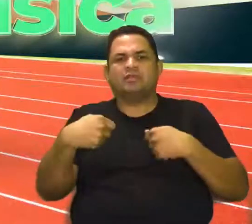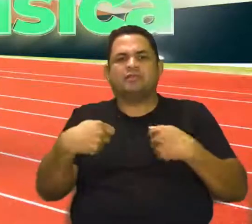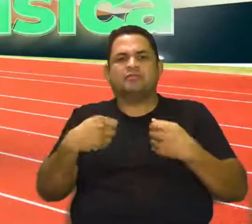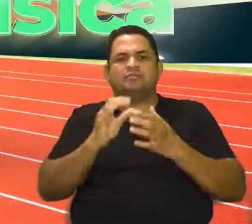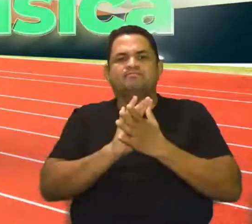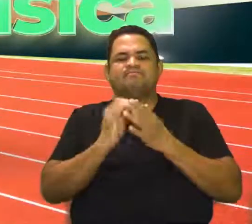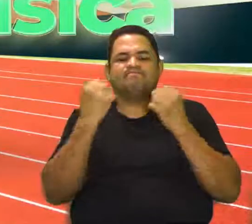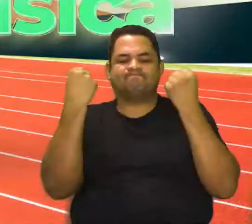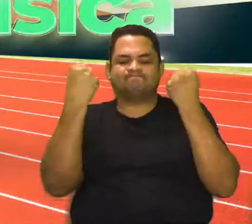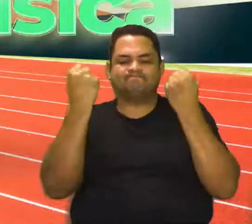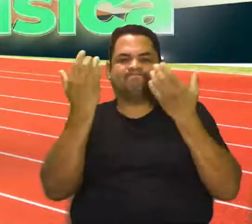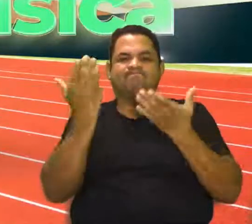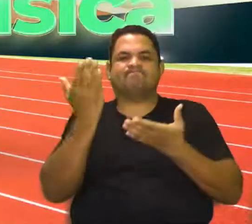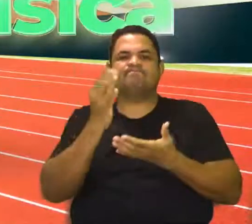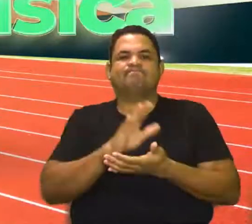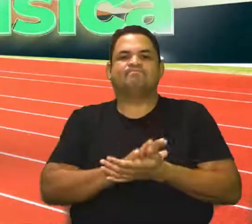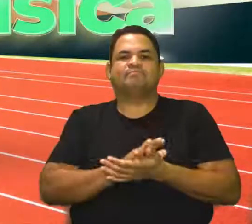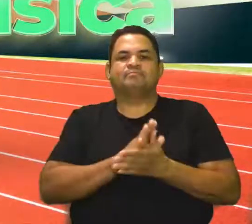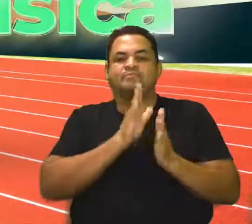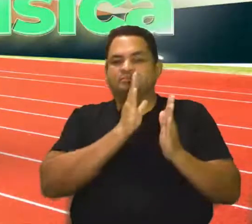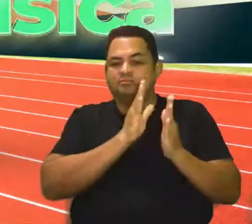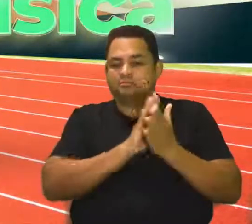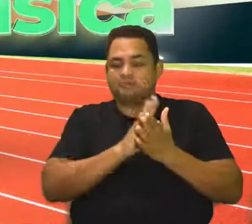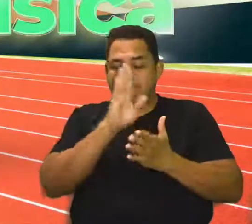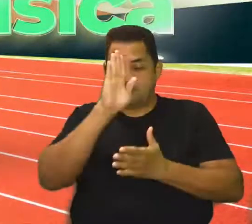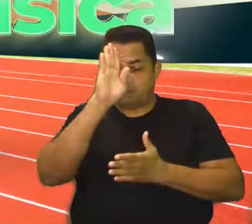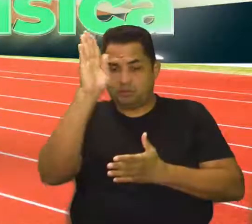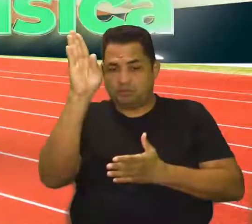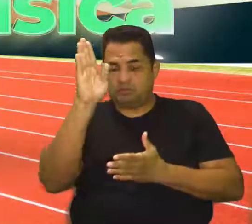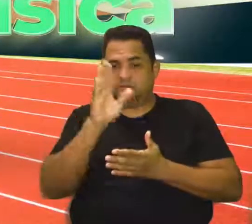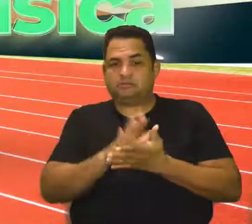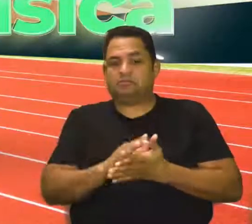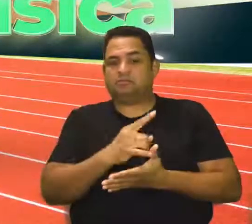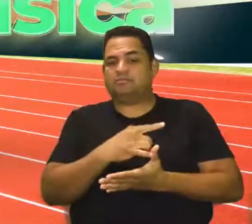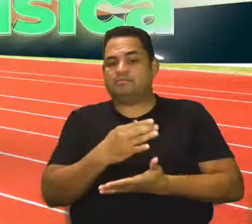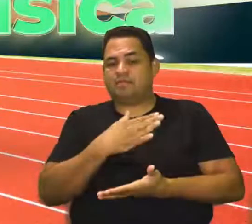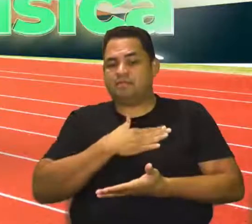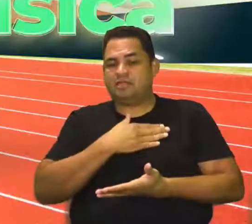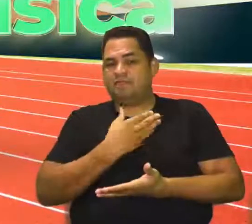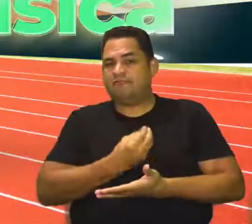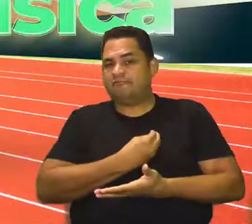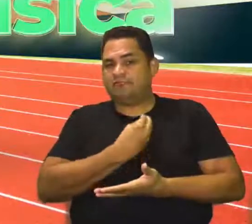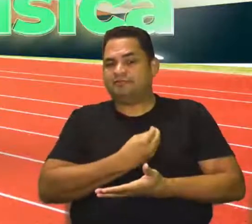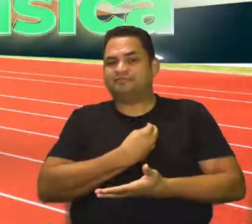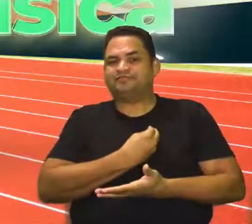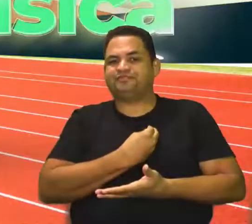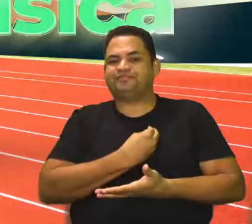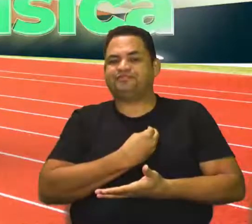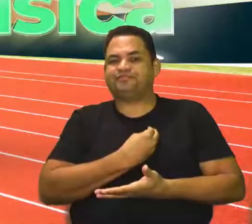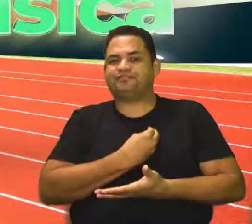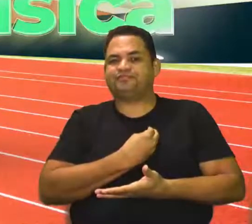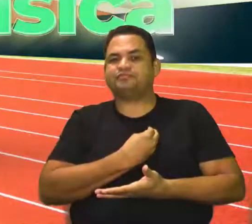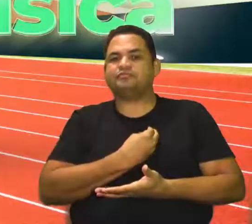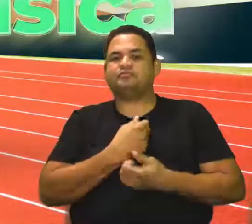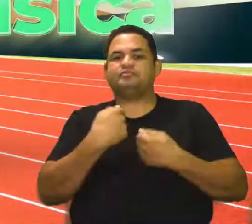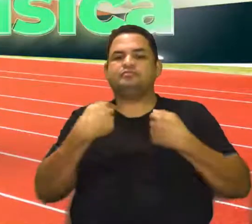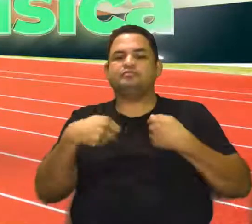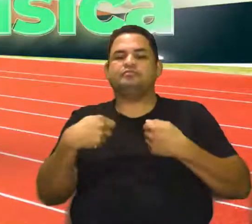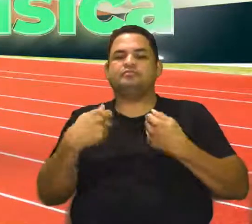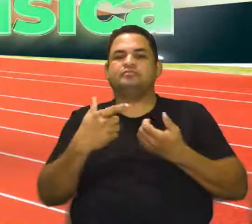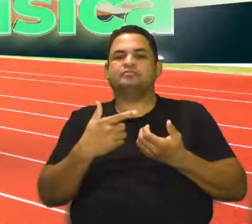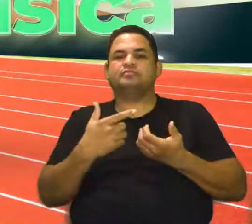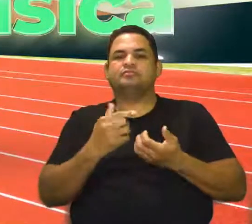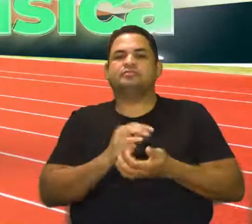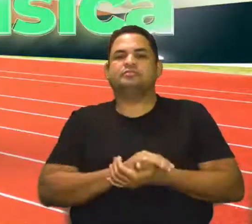a atividade física no rol de prioridades do que eu faço, que eu preciso fazer todos